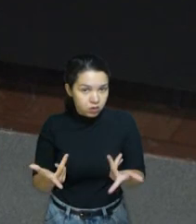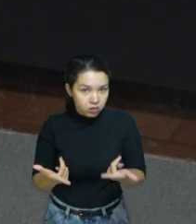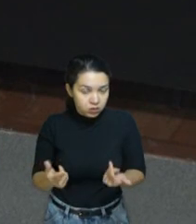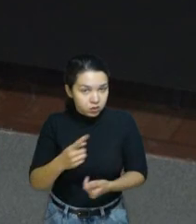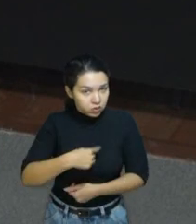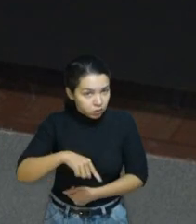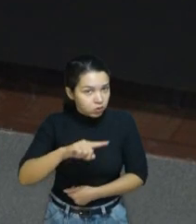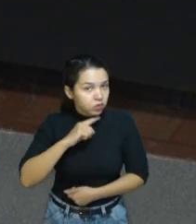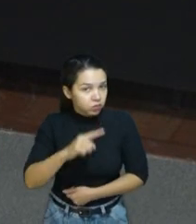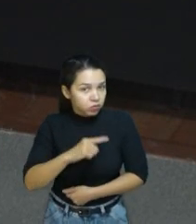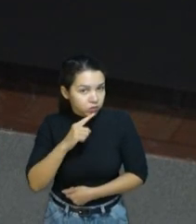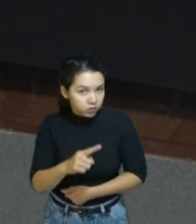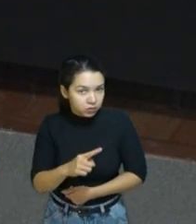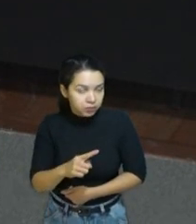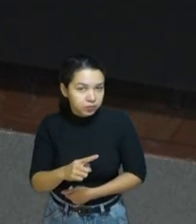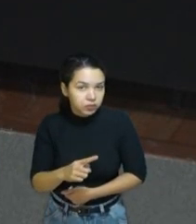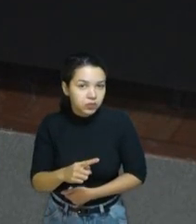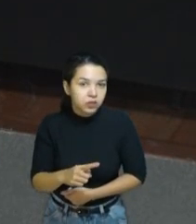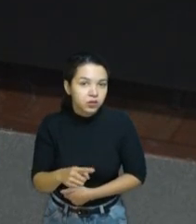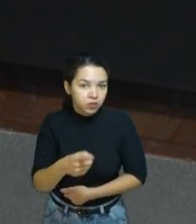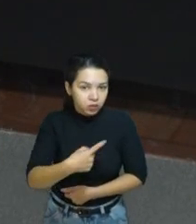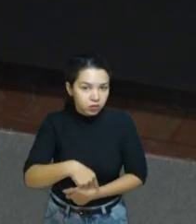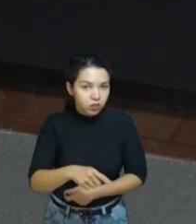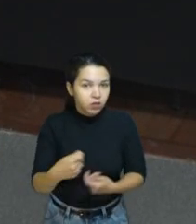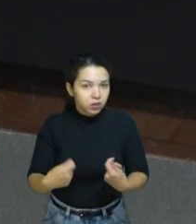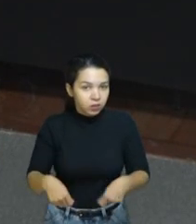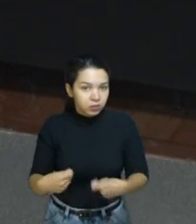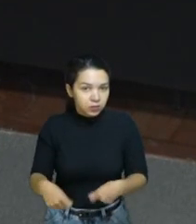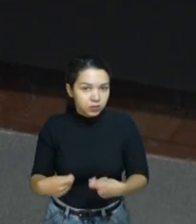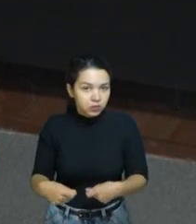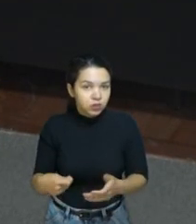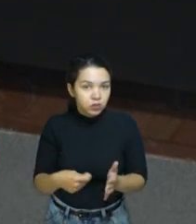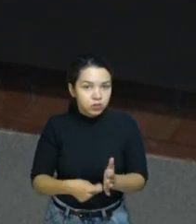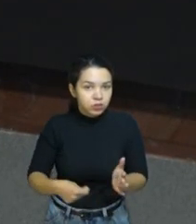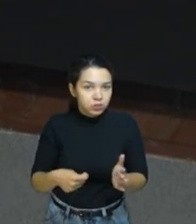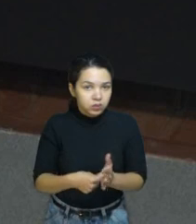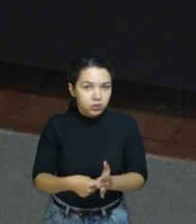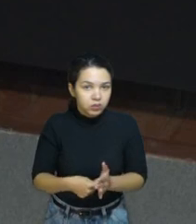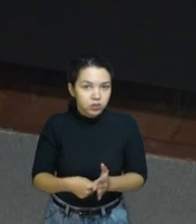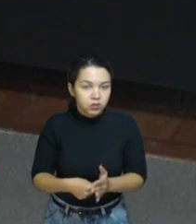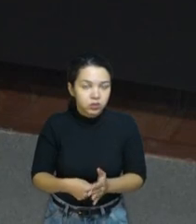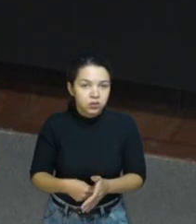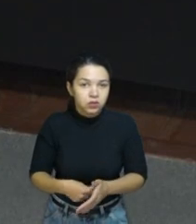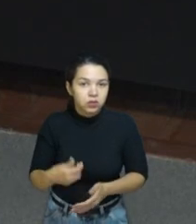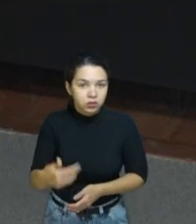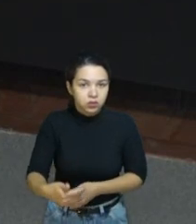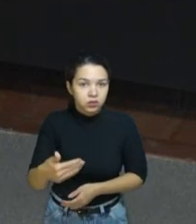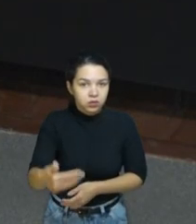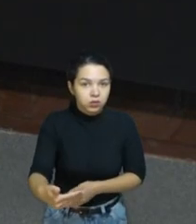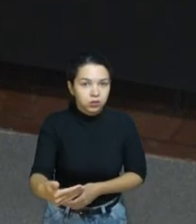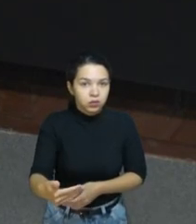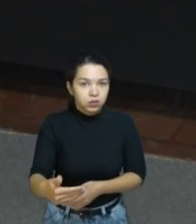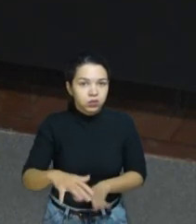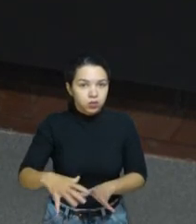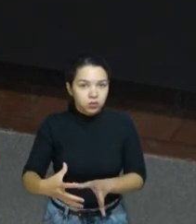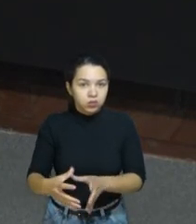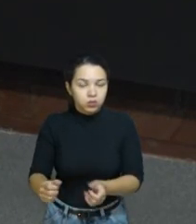qualidade, a gente não vai conseguir. Né? Então, a gente tem que lutar. É uma luta, né? É uma luta, porque está tudo junto, que a gente